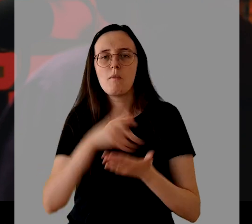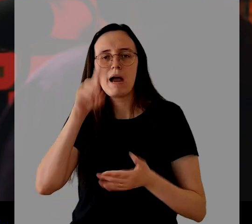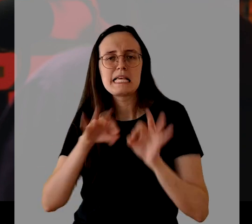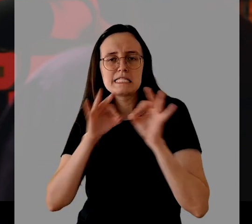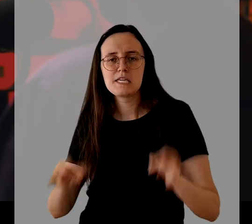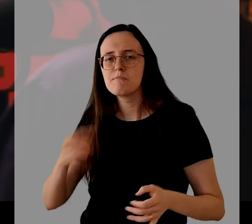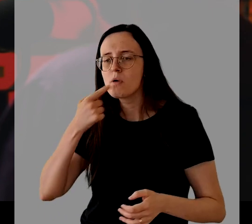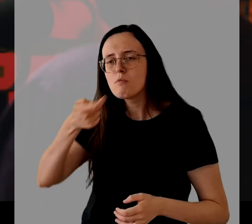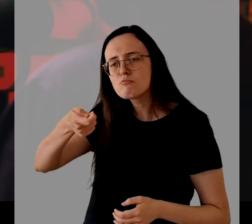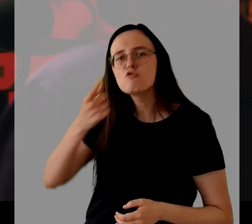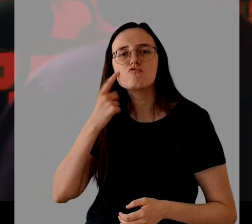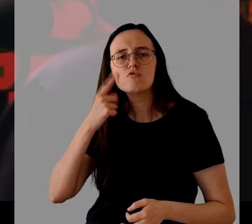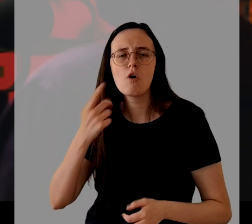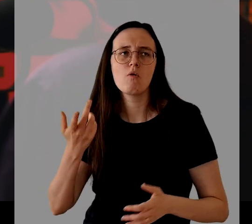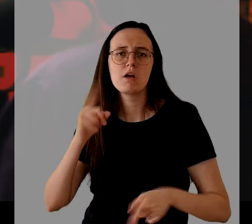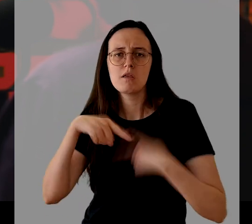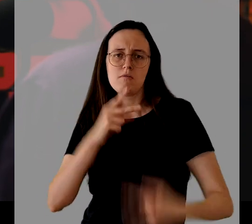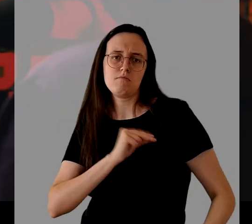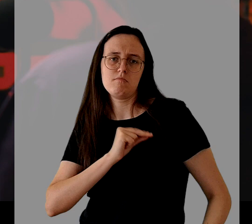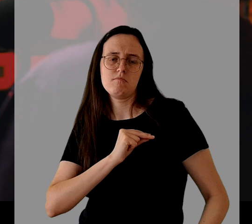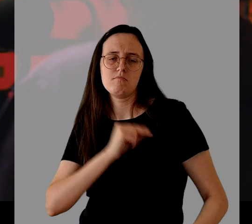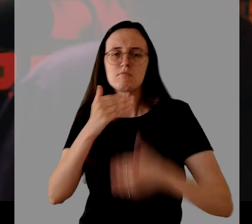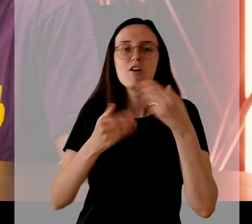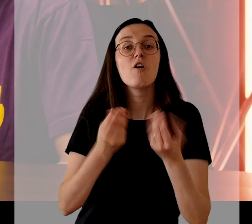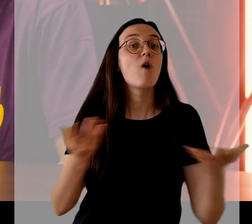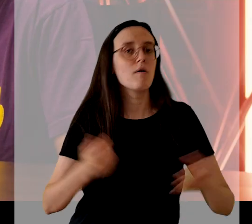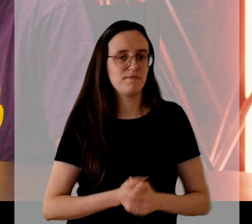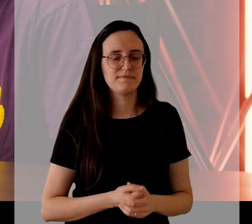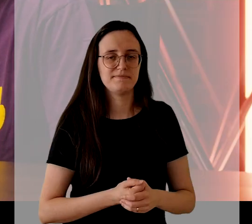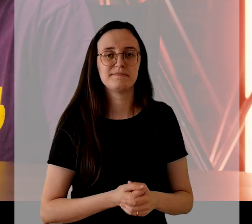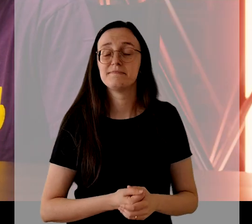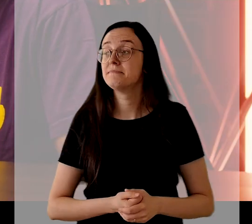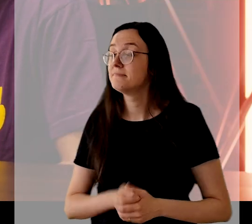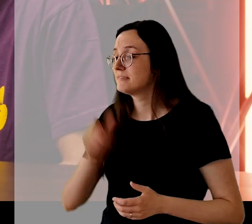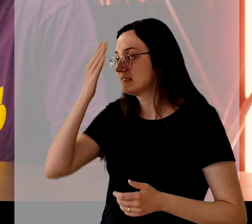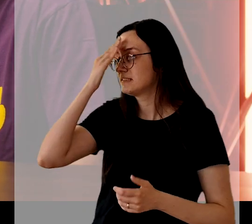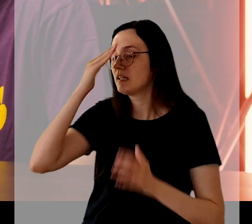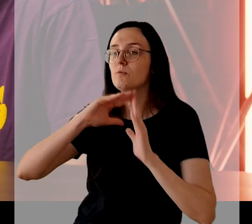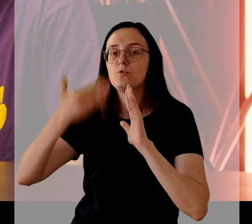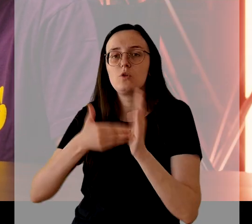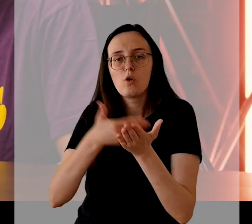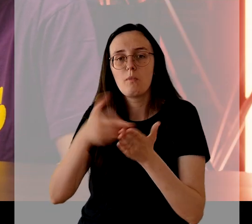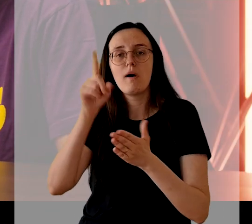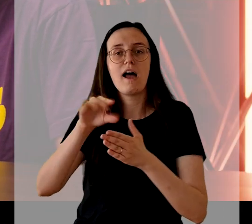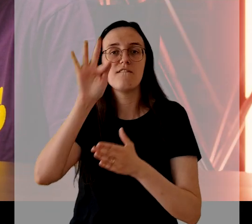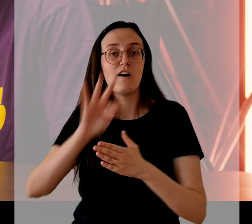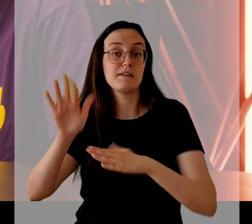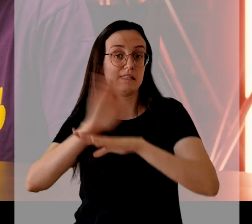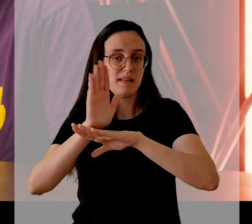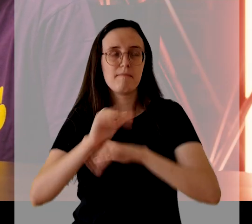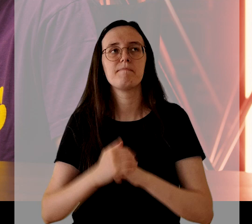com um gravadorzinho simples, um lapela, foi evoluindo. Rapaz, tudo começou lá na faculdade